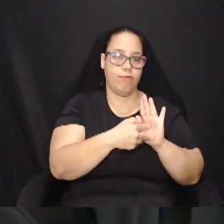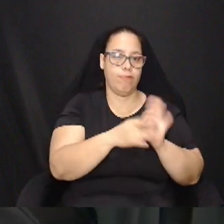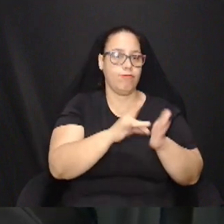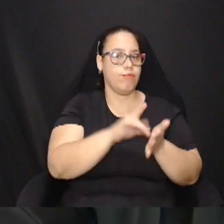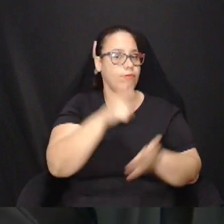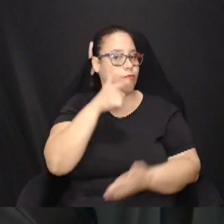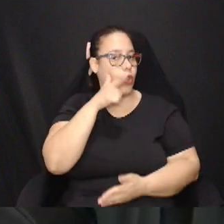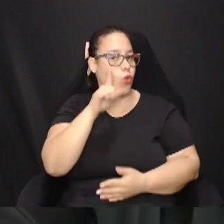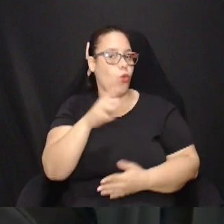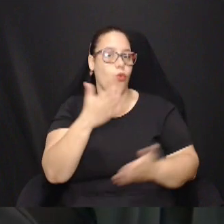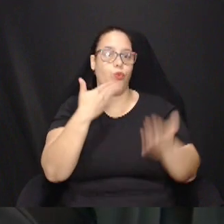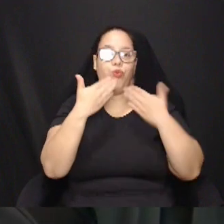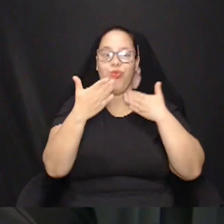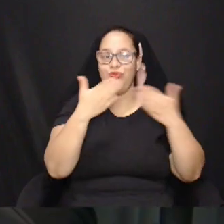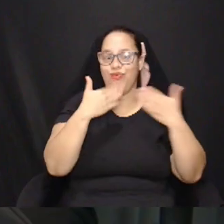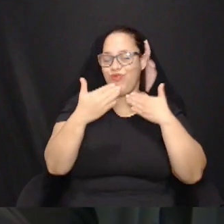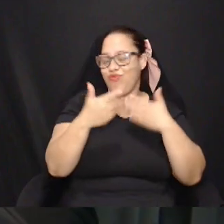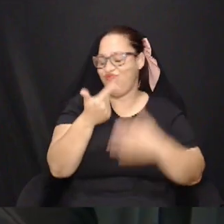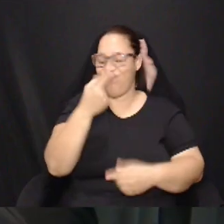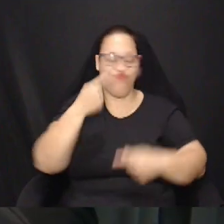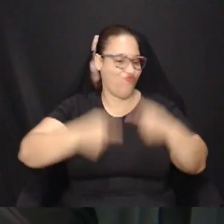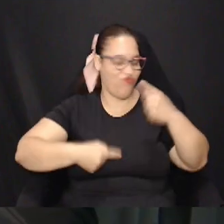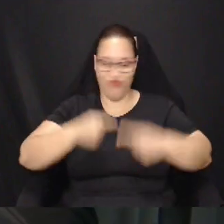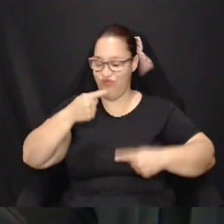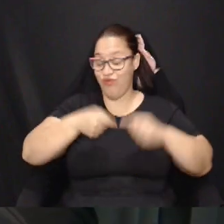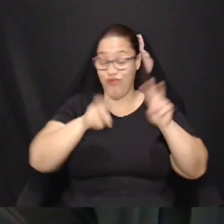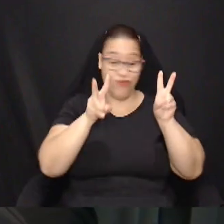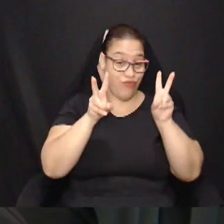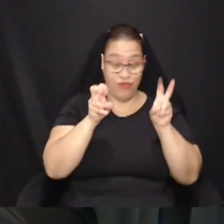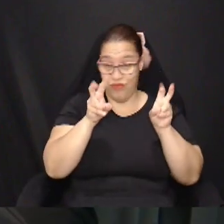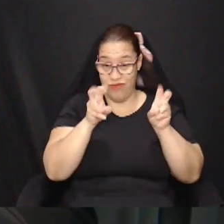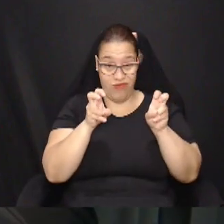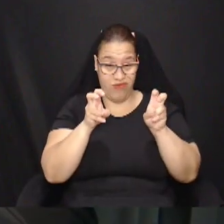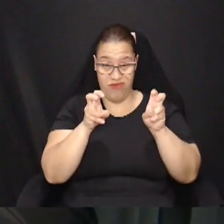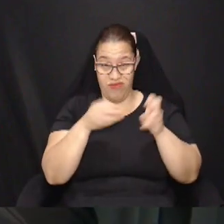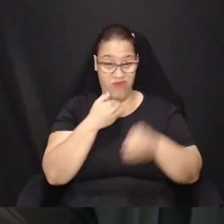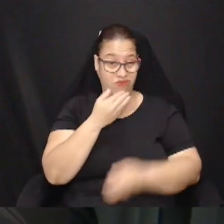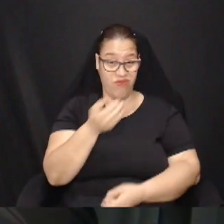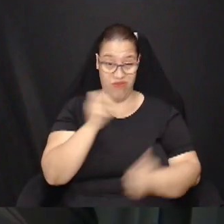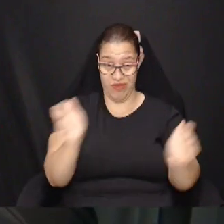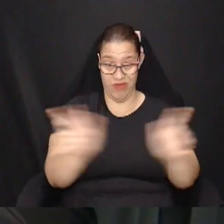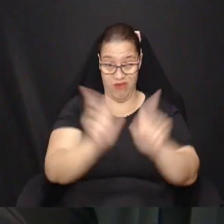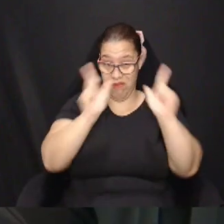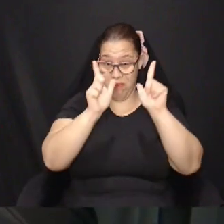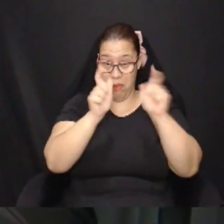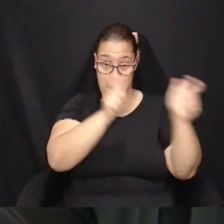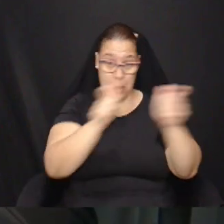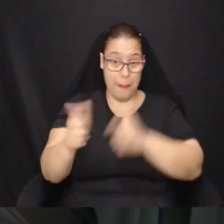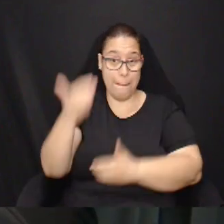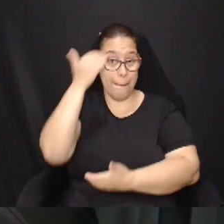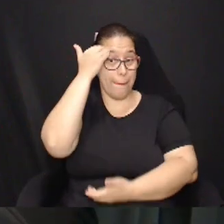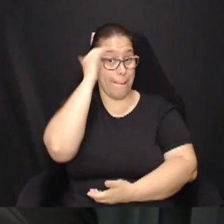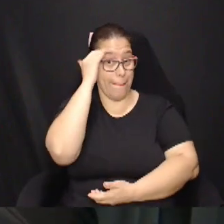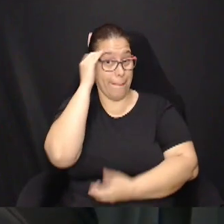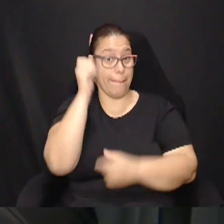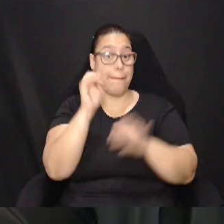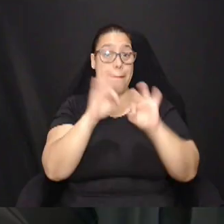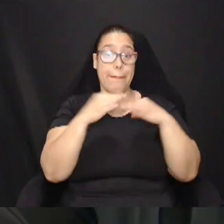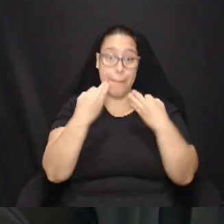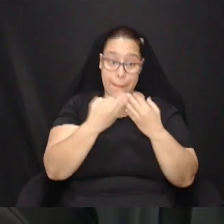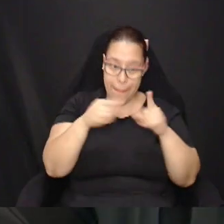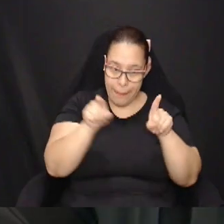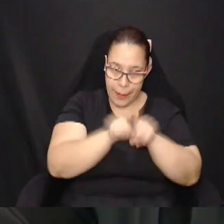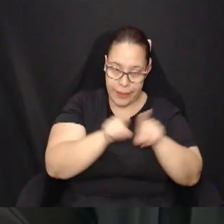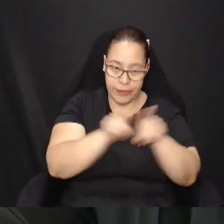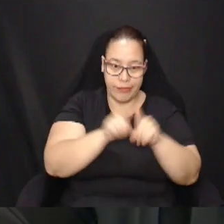esse assunto, da gente não debater muito esse assunto, não dá viabilidade para que a gente dê espaço para entender que essas famílias também estão enfrentando